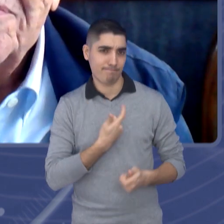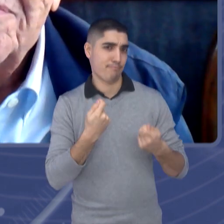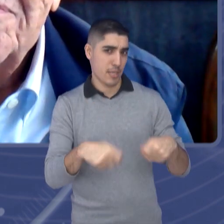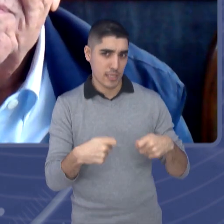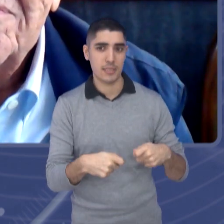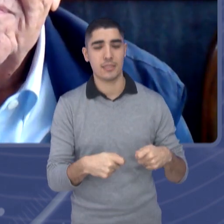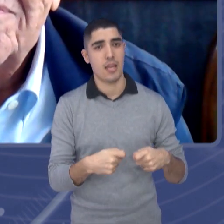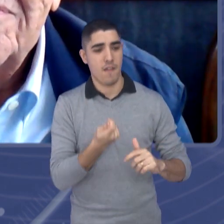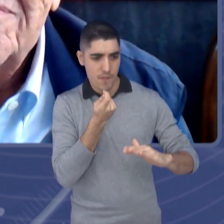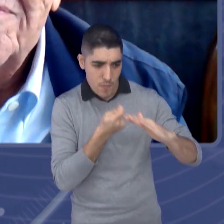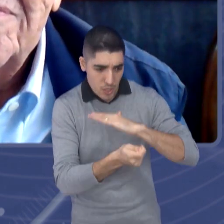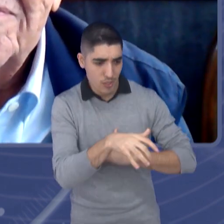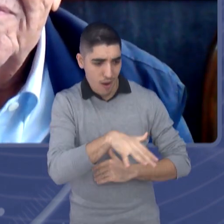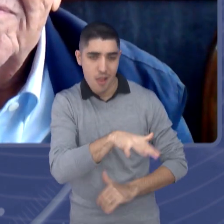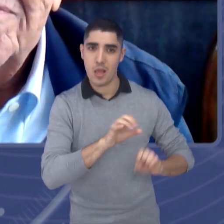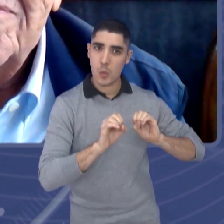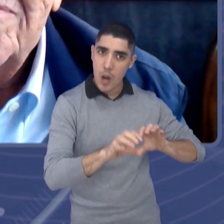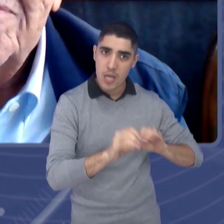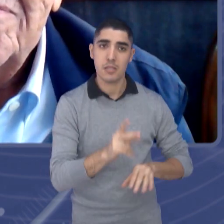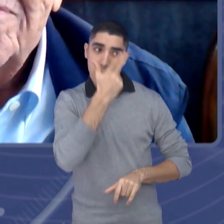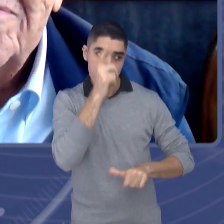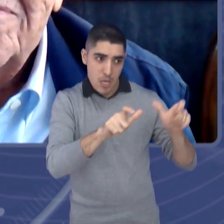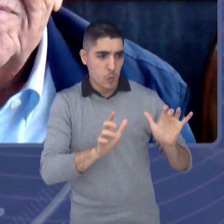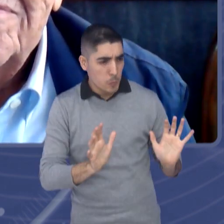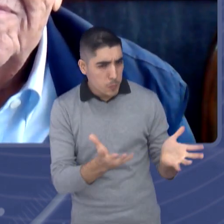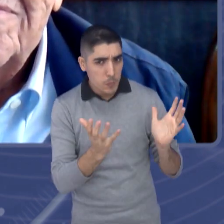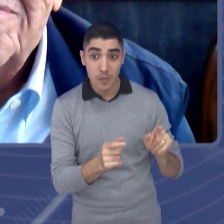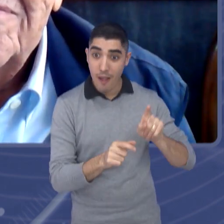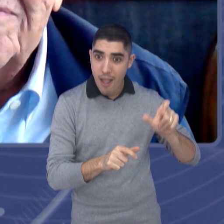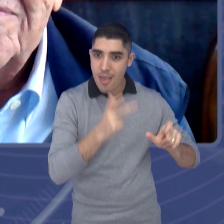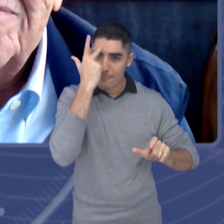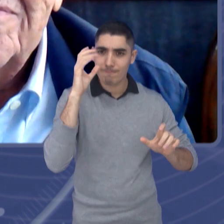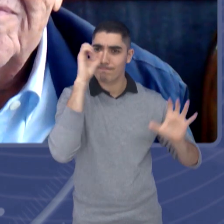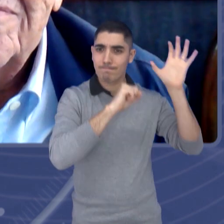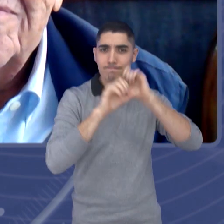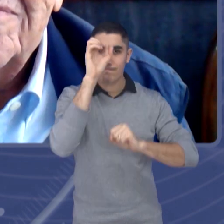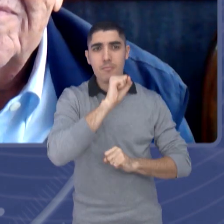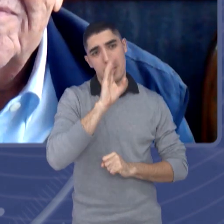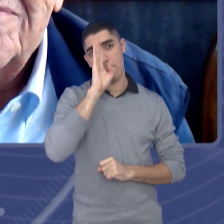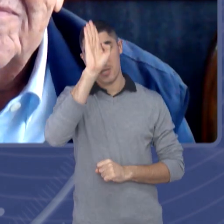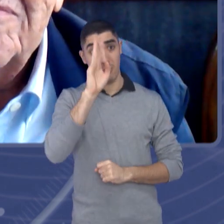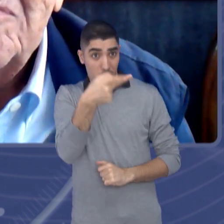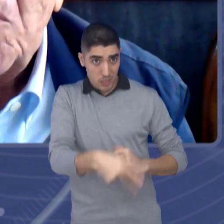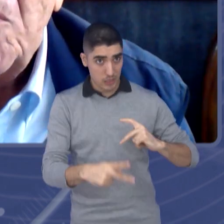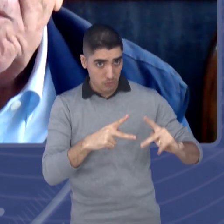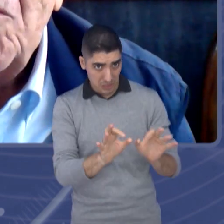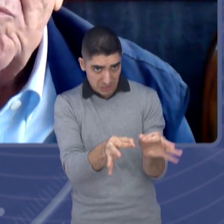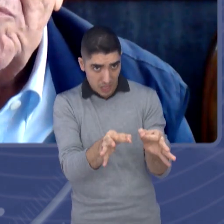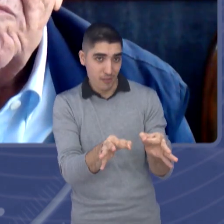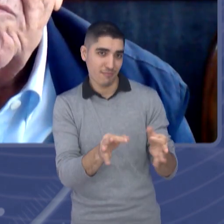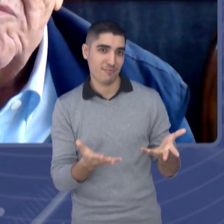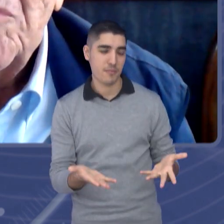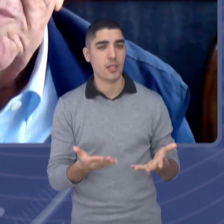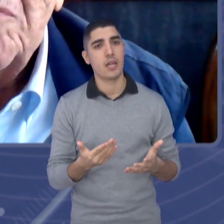na educação, principalmente, para que a gente consiga ter esse retorno sendo sentido aqui em São José dos Campos mesmo, né? Em casa.